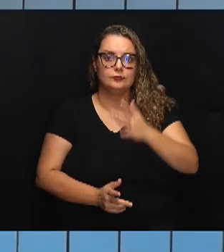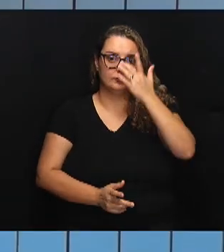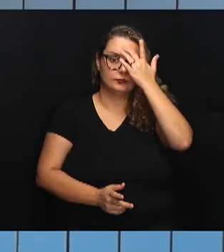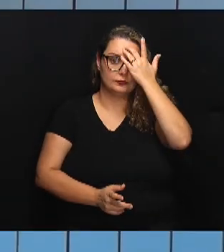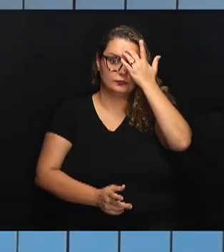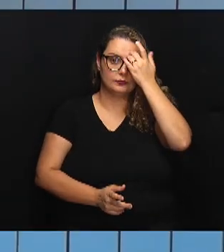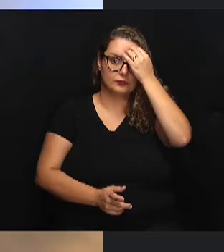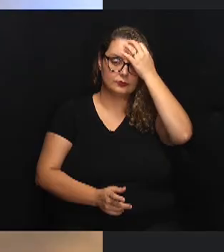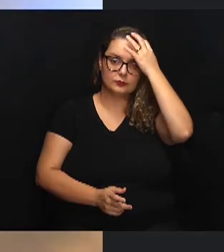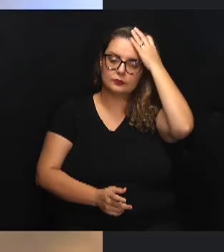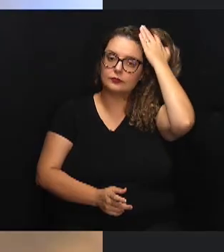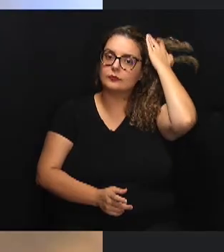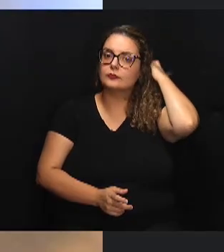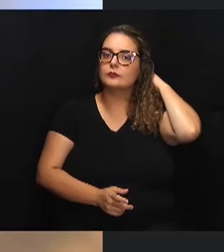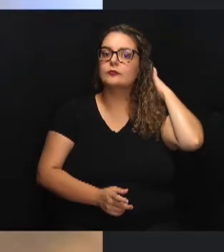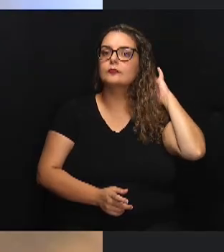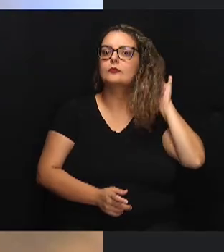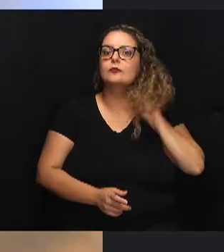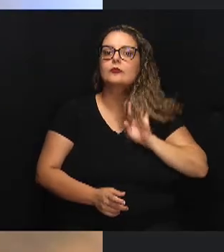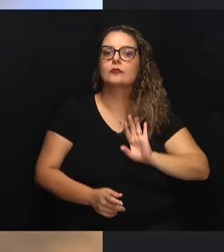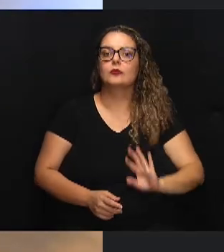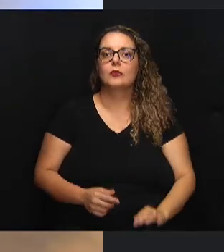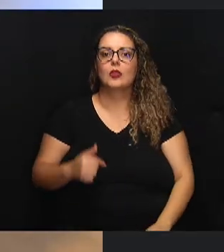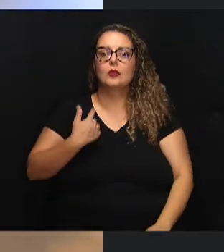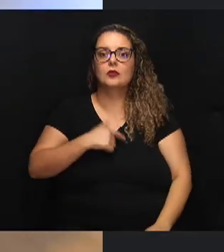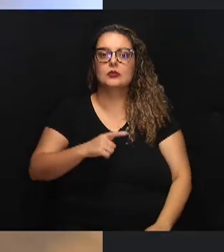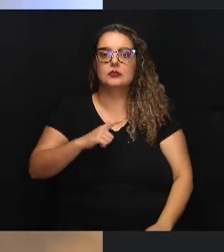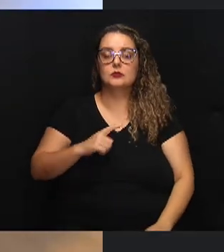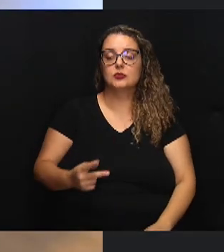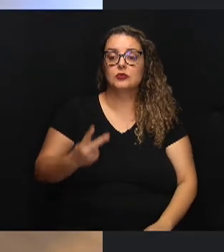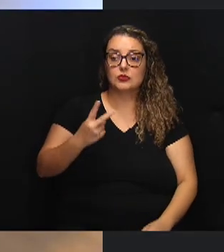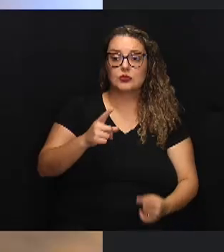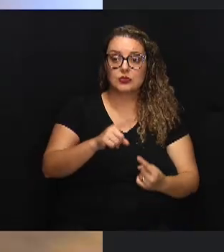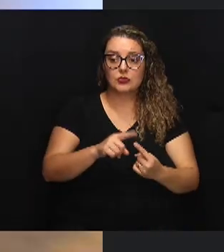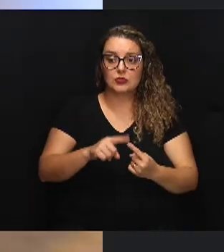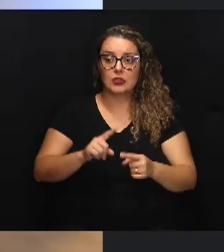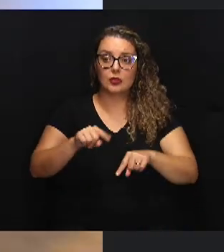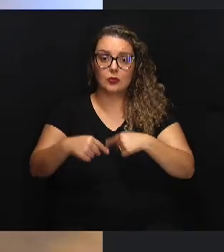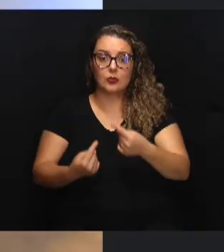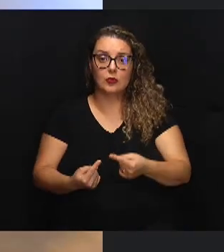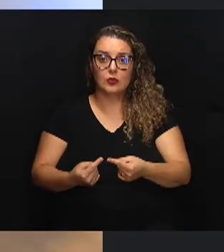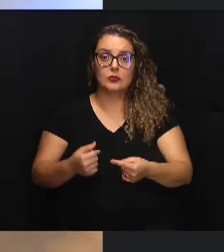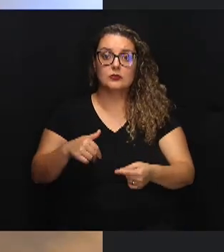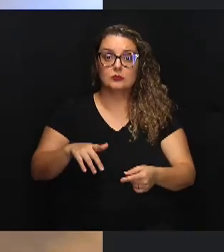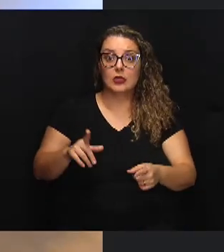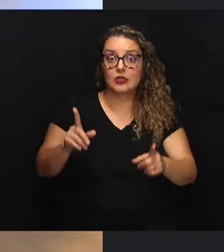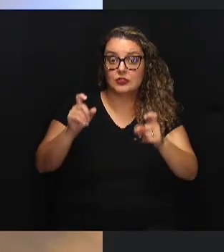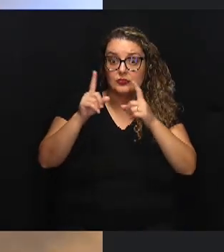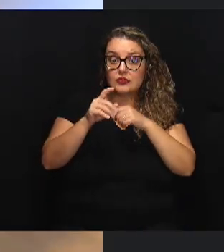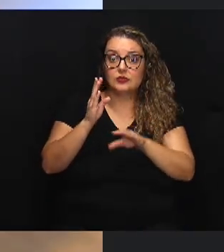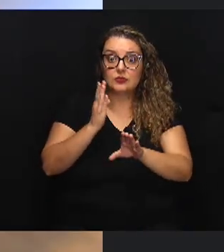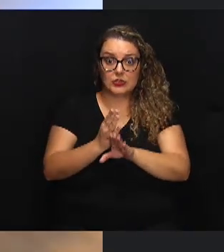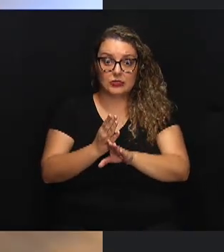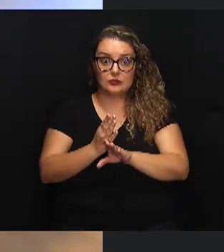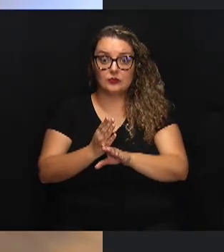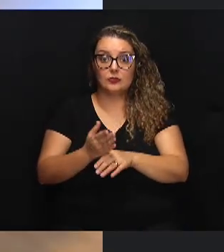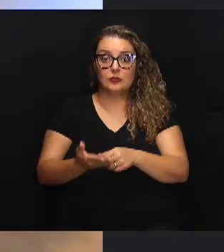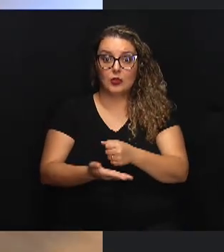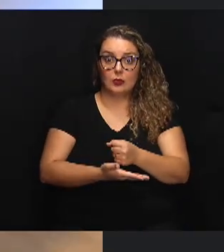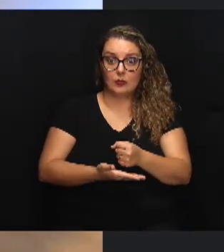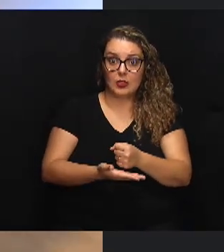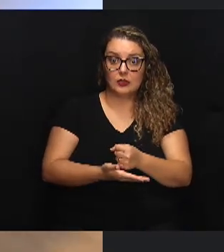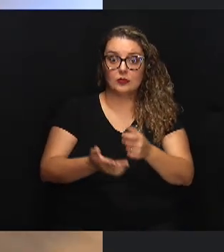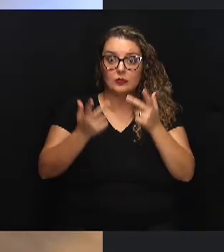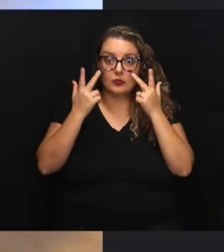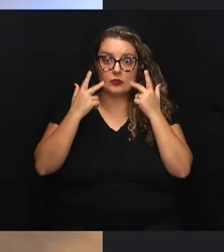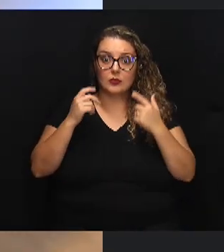Certo, então nós temos basicamente dois tipos, né? Existem alguns outros subtipos mais raros. Essencialmente, o mais comum é